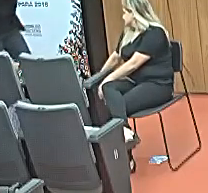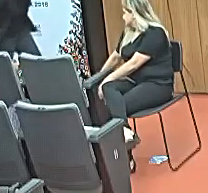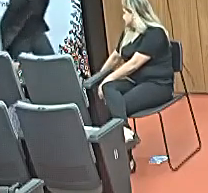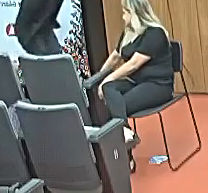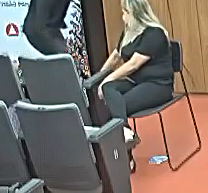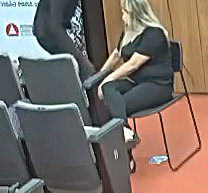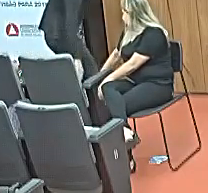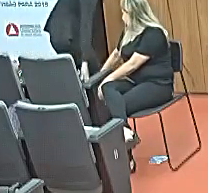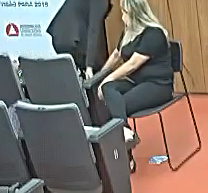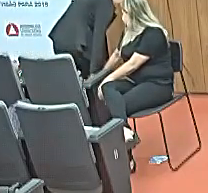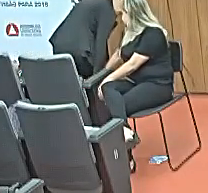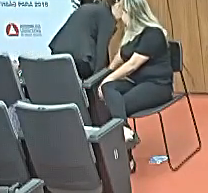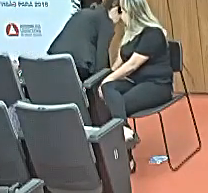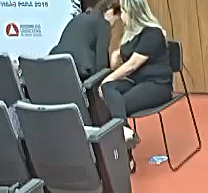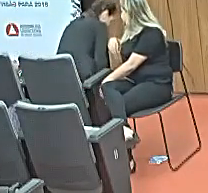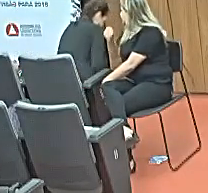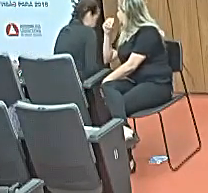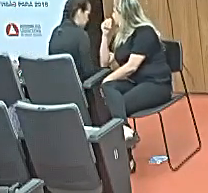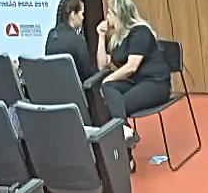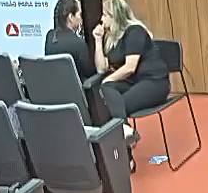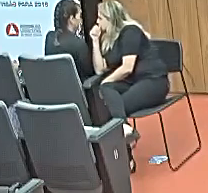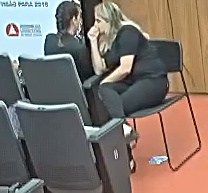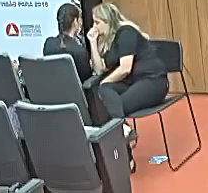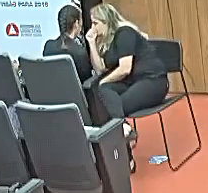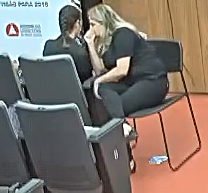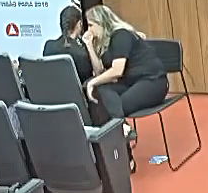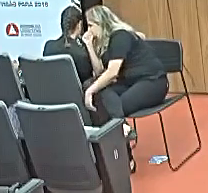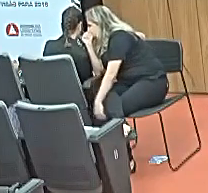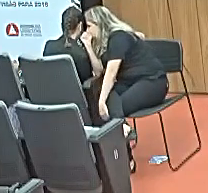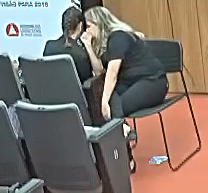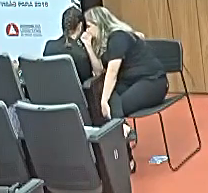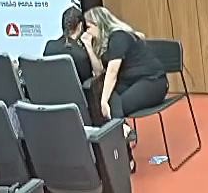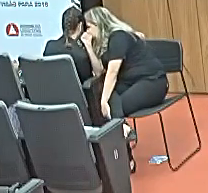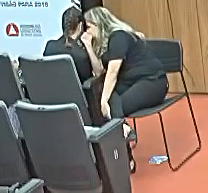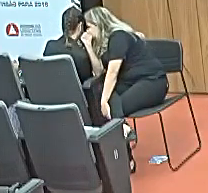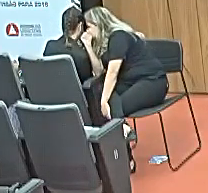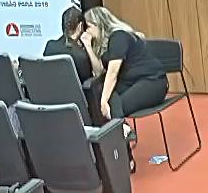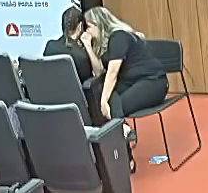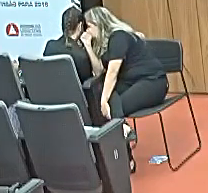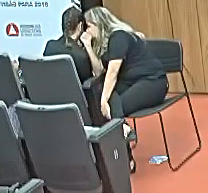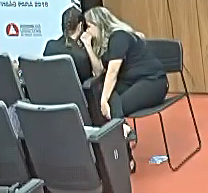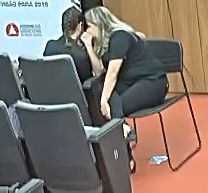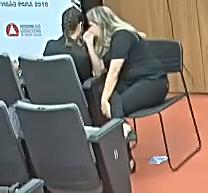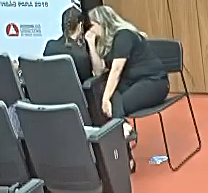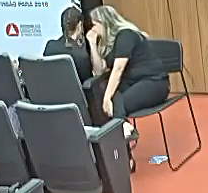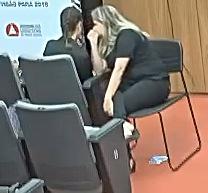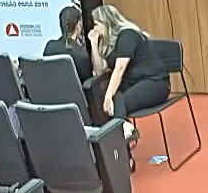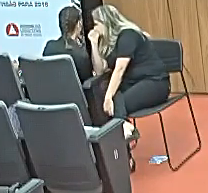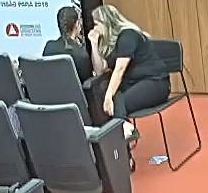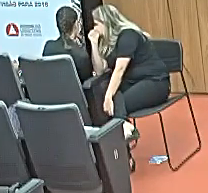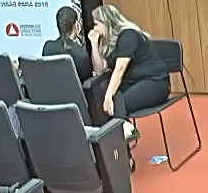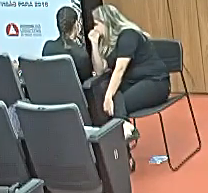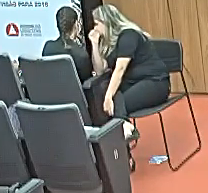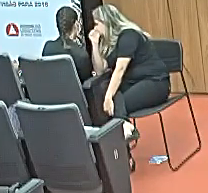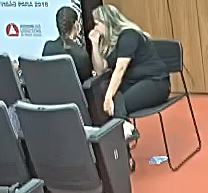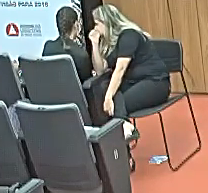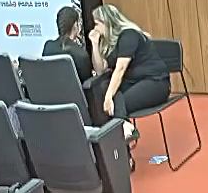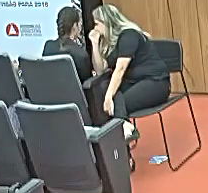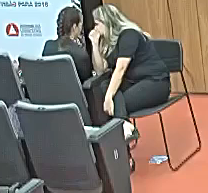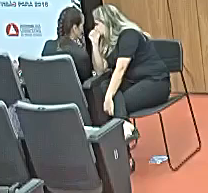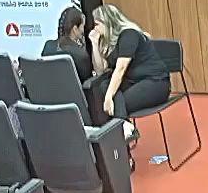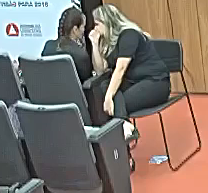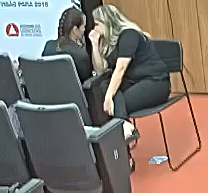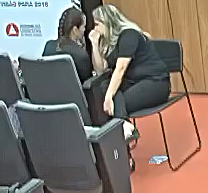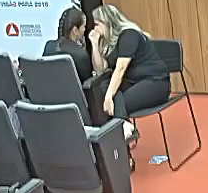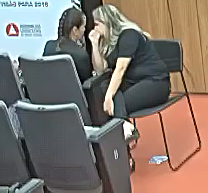2018 e o grupo de trabalho contou com a participação de 25 pessoas como resultado das discussões